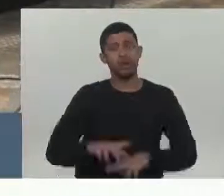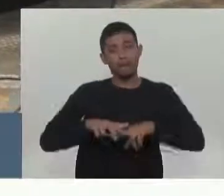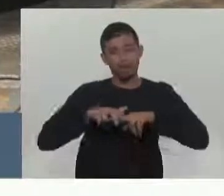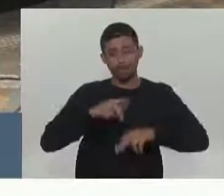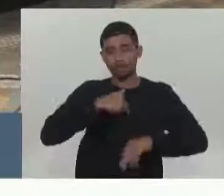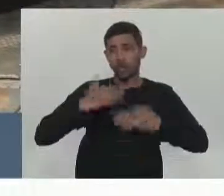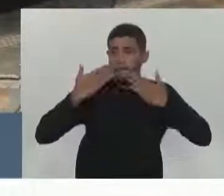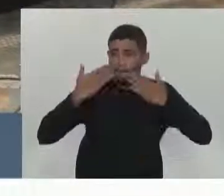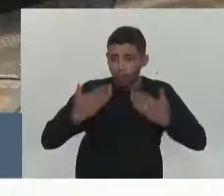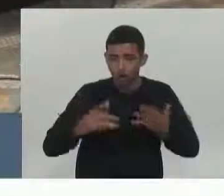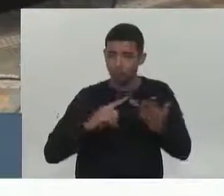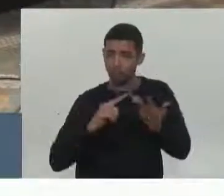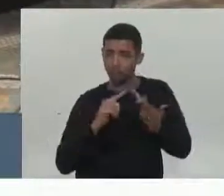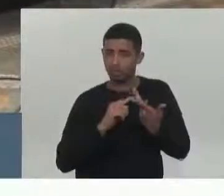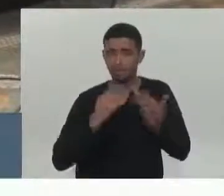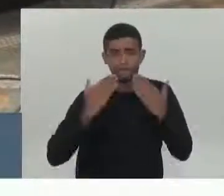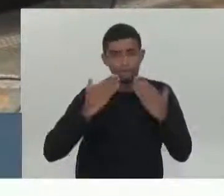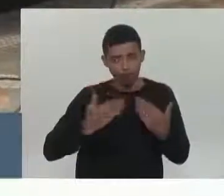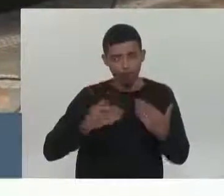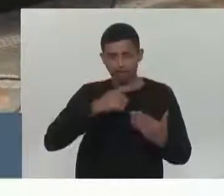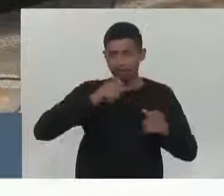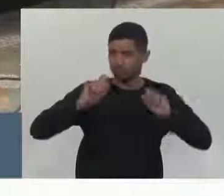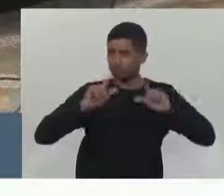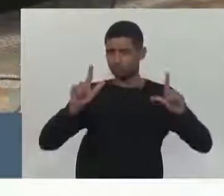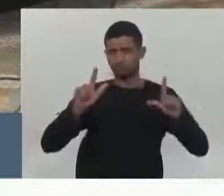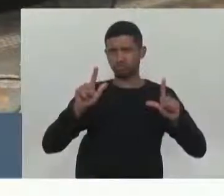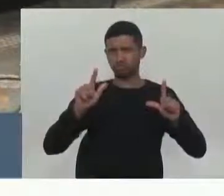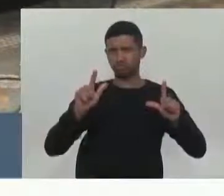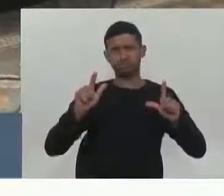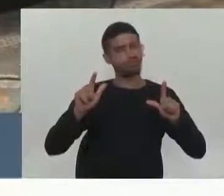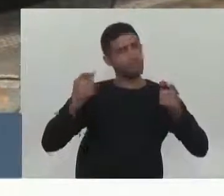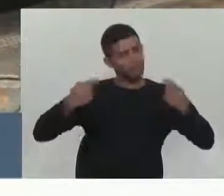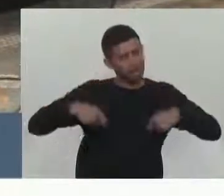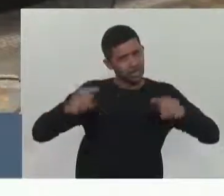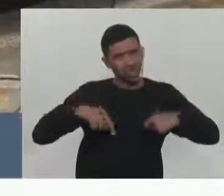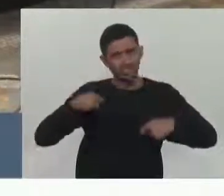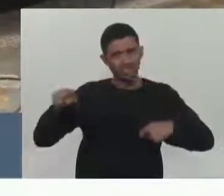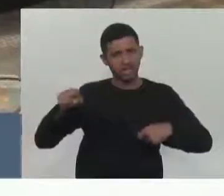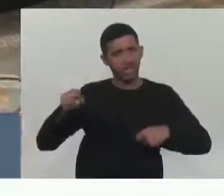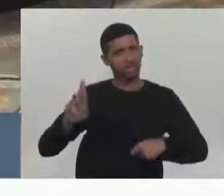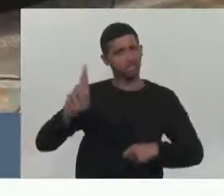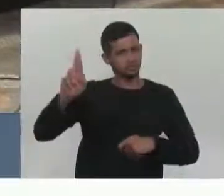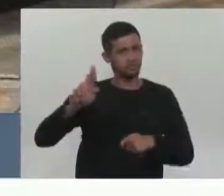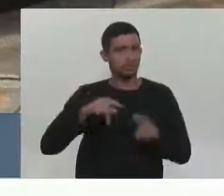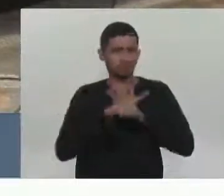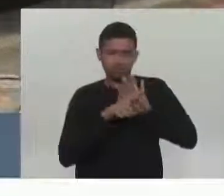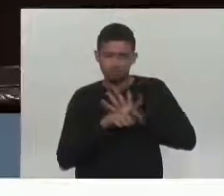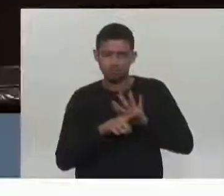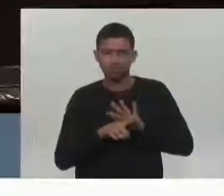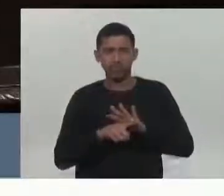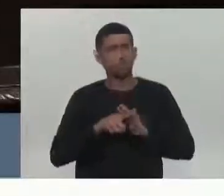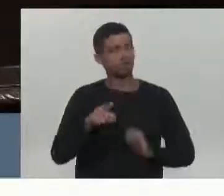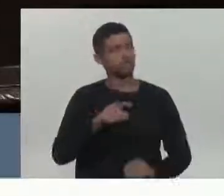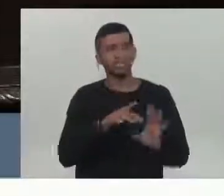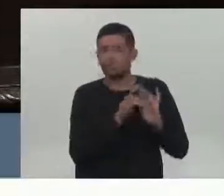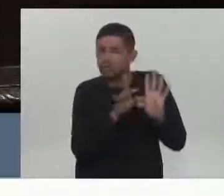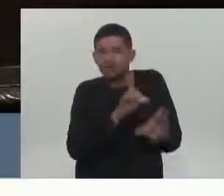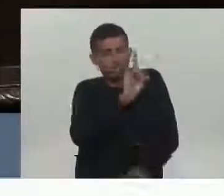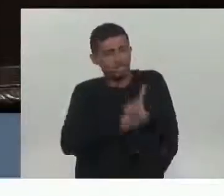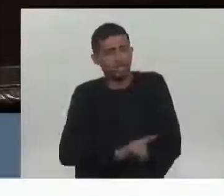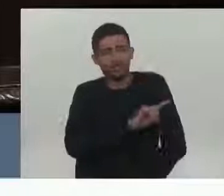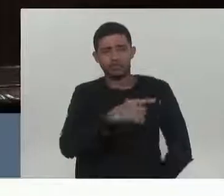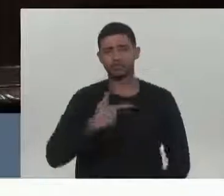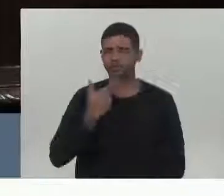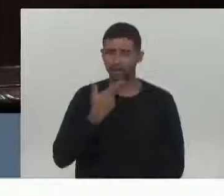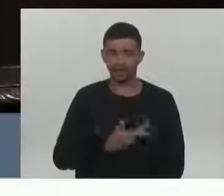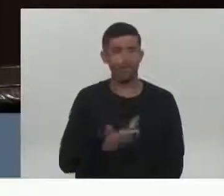são simplesmente fatos que nos chamam a atenção e que a gente acha que tem que ser apurados pelos órgãos competentes. Vossa Excelência tem todo o direito de apontar fatos. E é